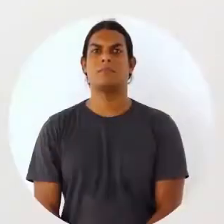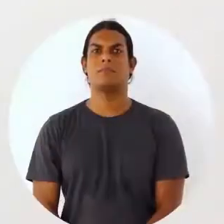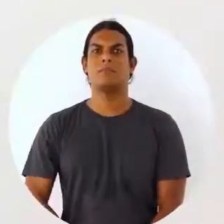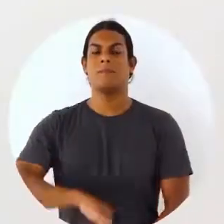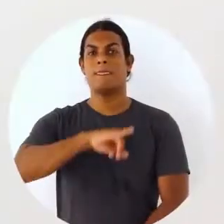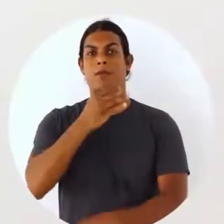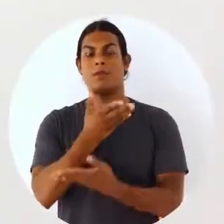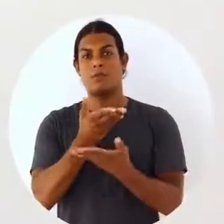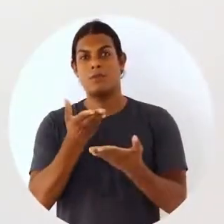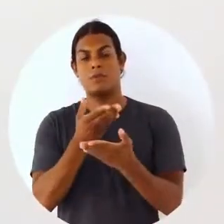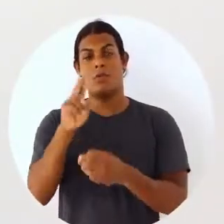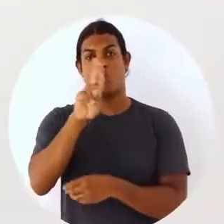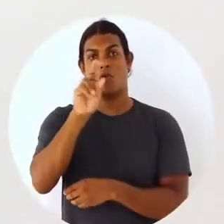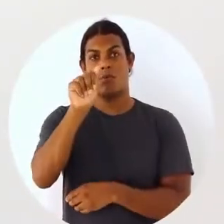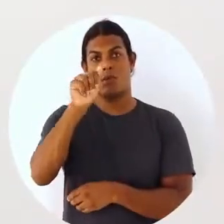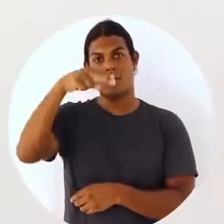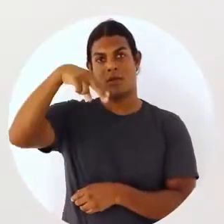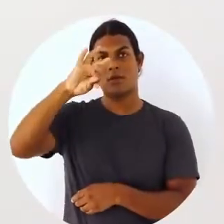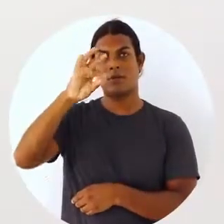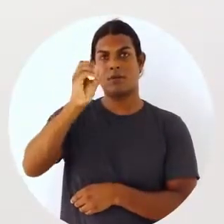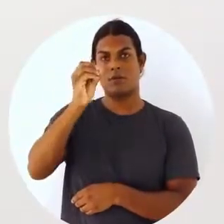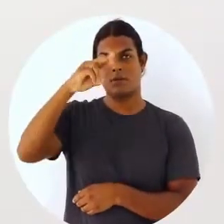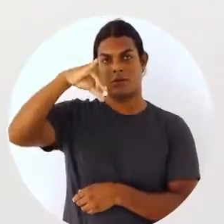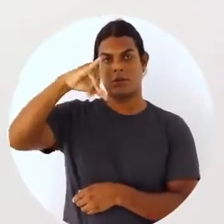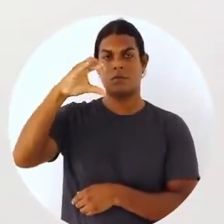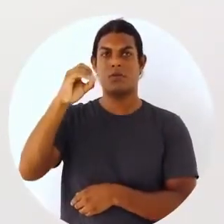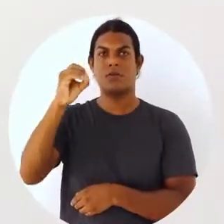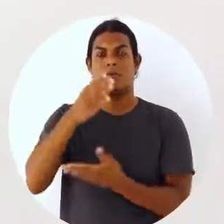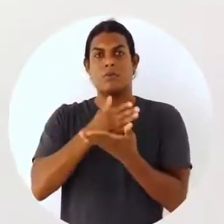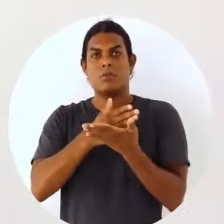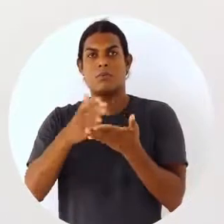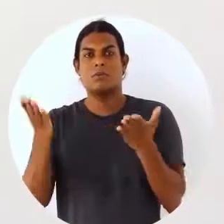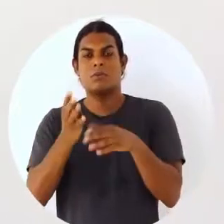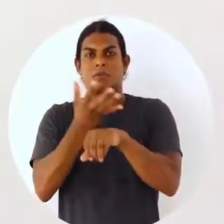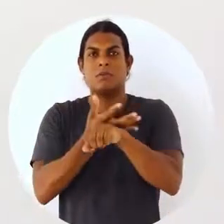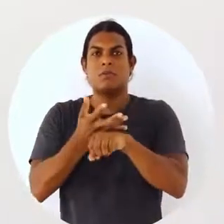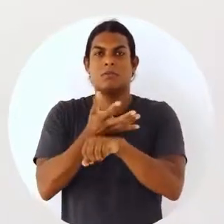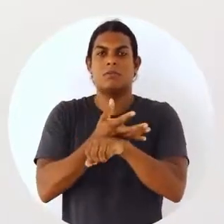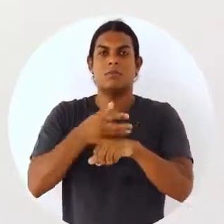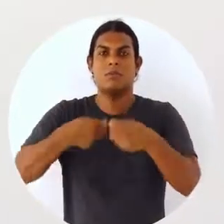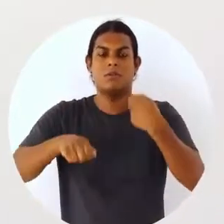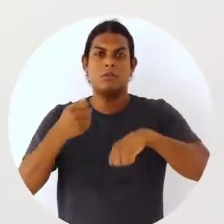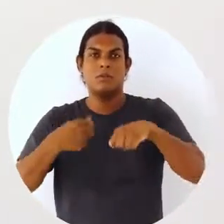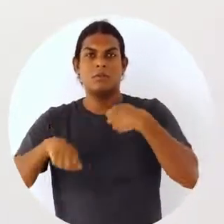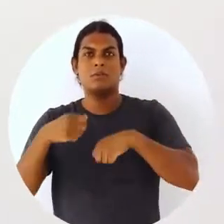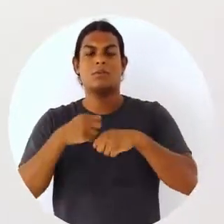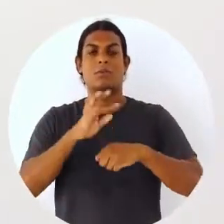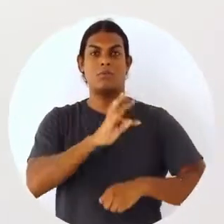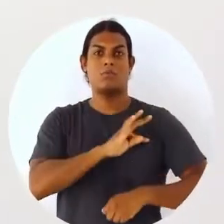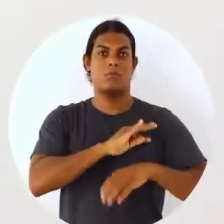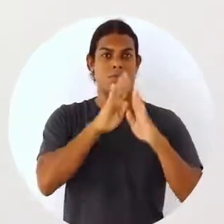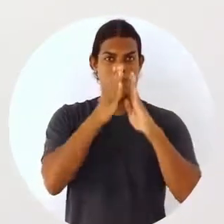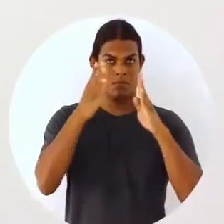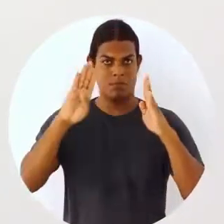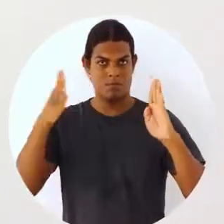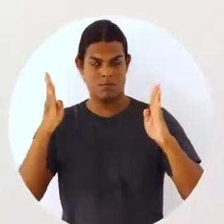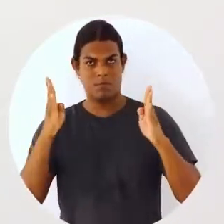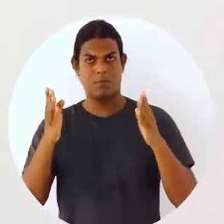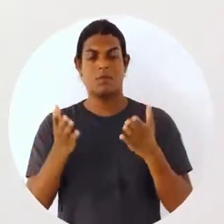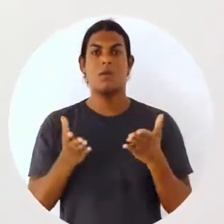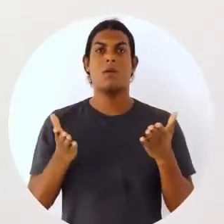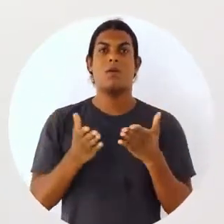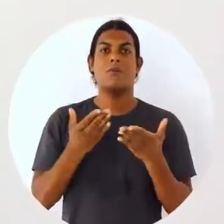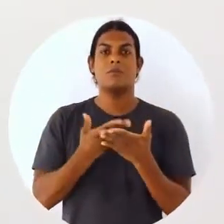Meu nome é Antônio. Vamos agora iniciar a disciplina de Introdução à Administração para o curso de Técnico em Biblioteconomia. Nesse primeiro momento,